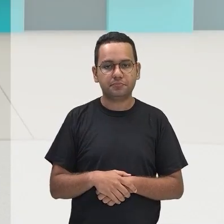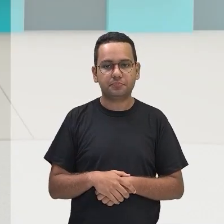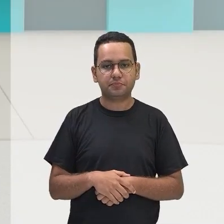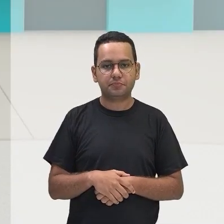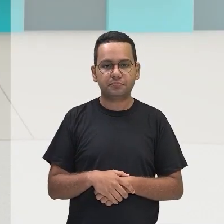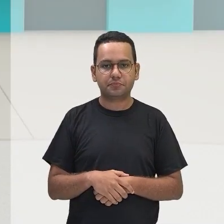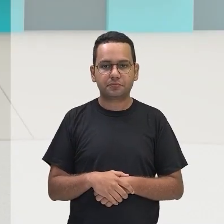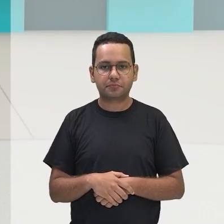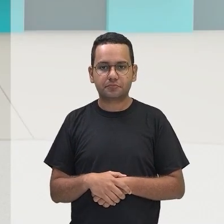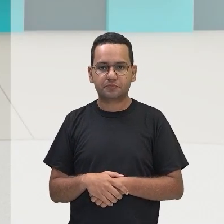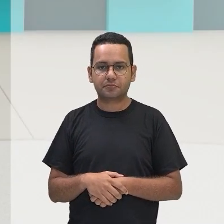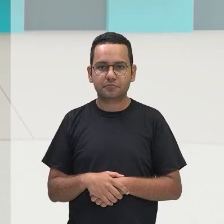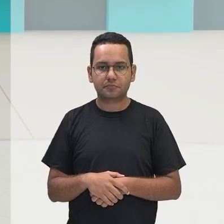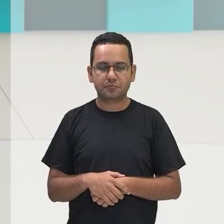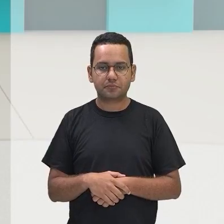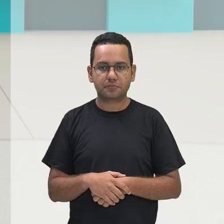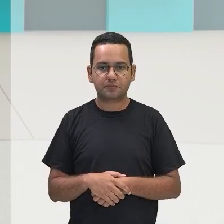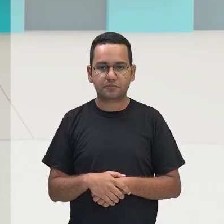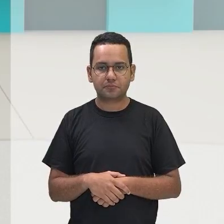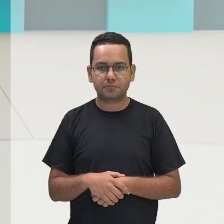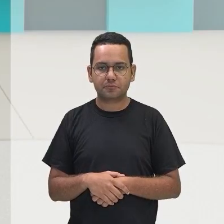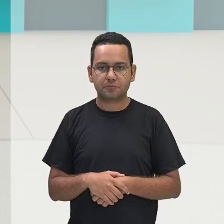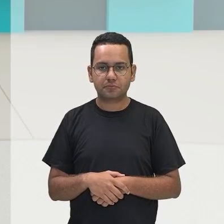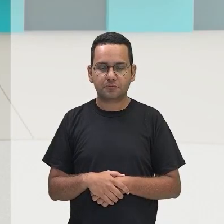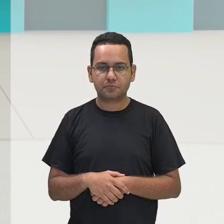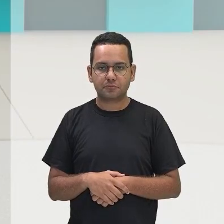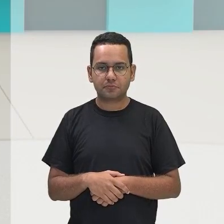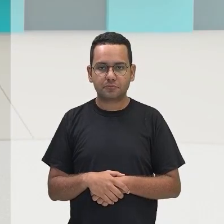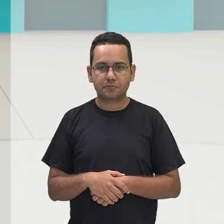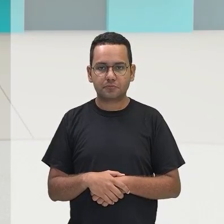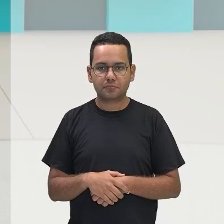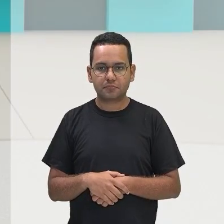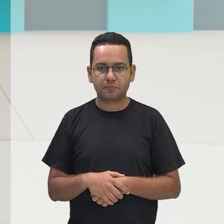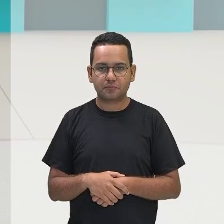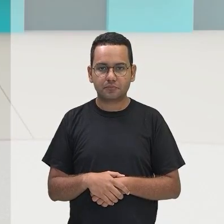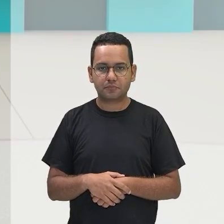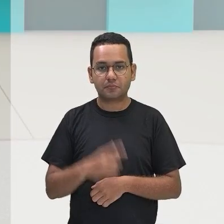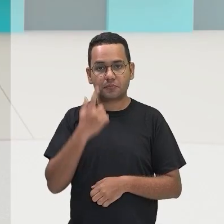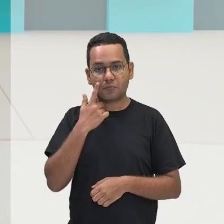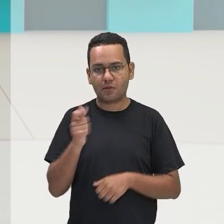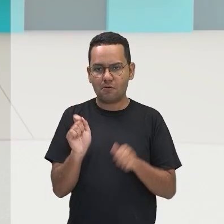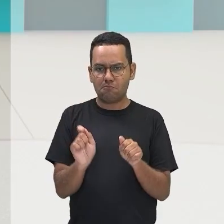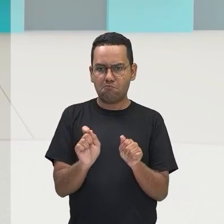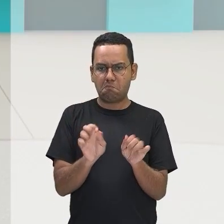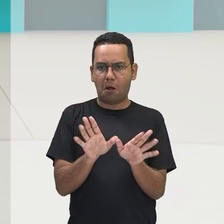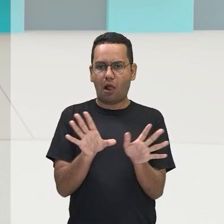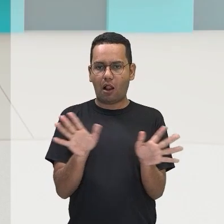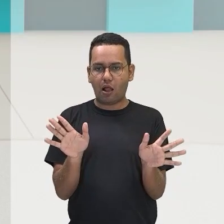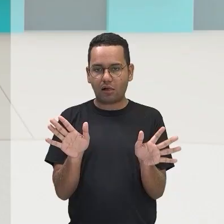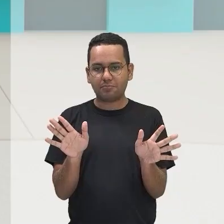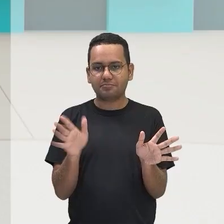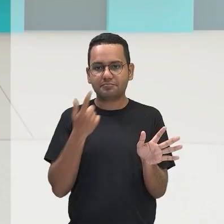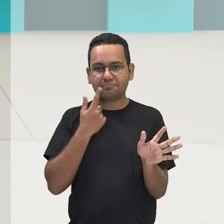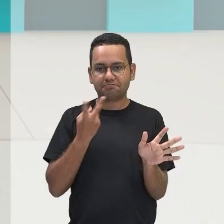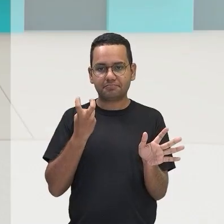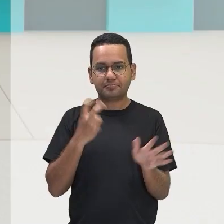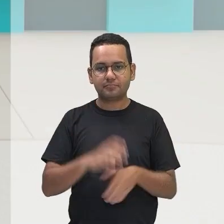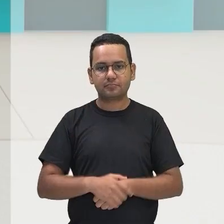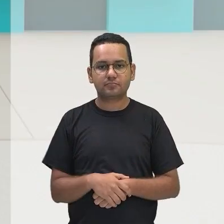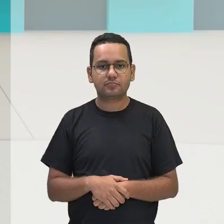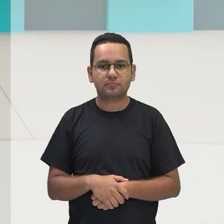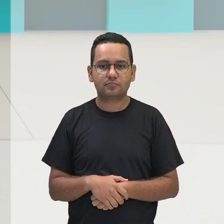também, opa, tá aí, ó. Tá vendo? Ó? Tá aí. Essa parte vermelha vai